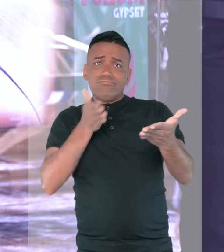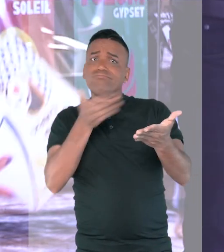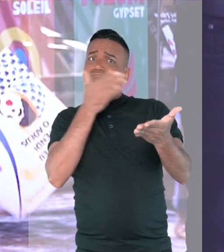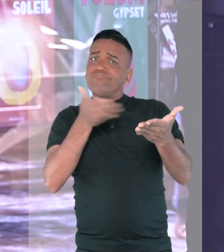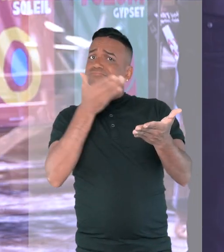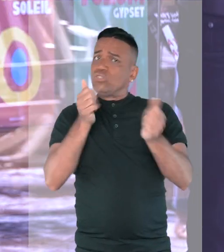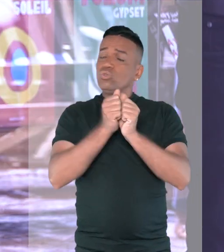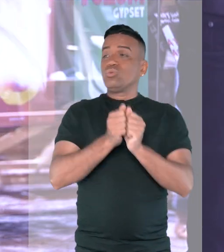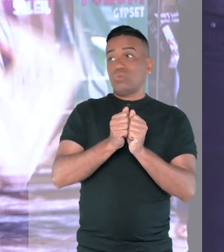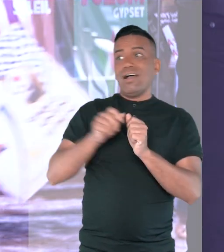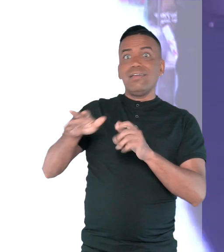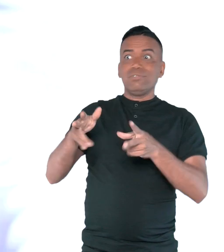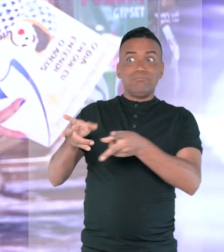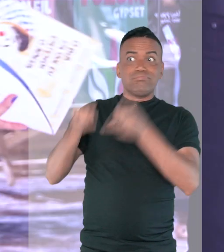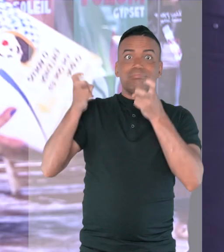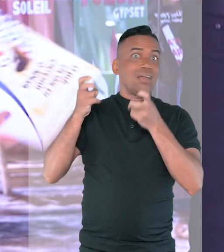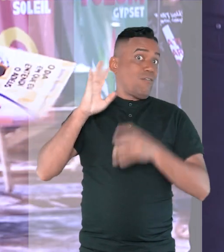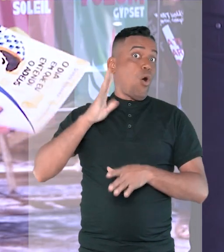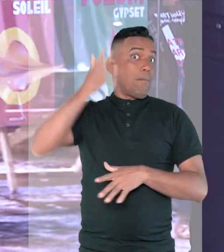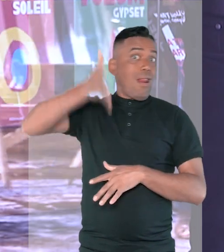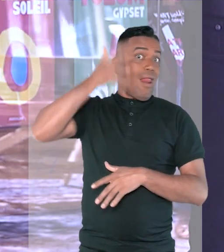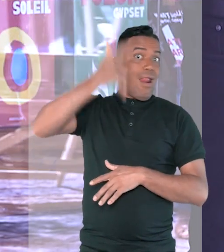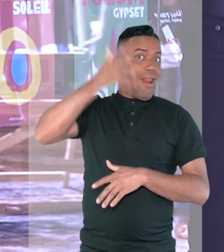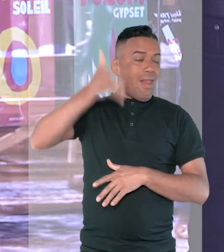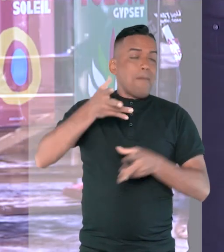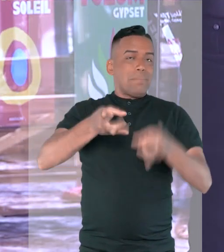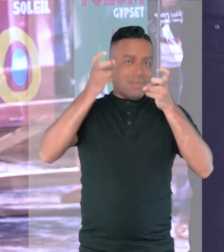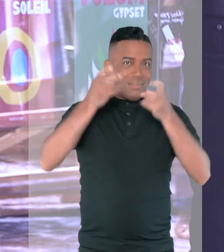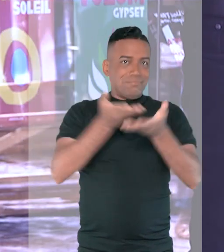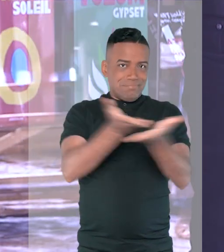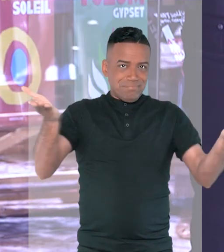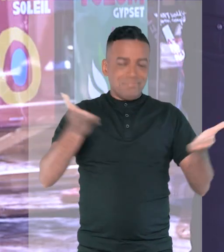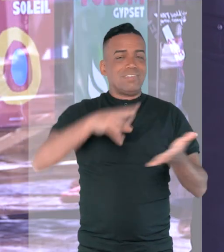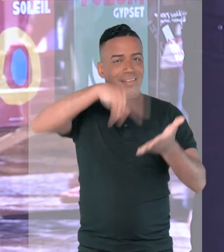quem não tiver o livro, tomara que esteja me escutando muito bem, tá bom?